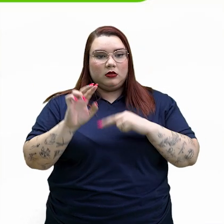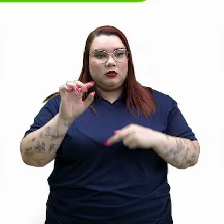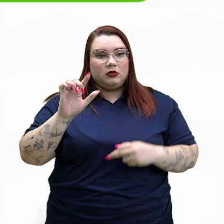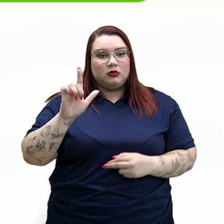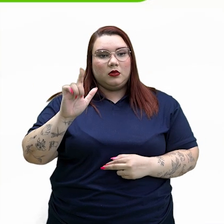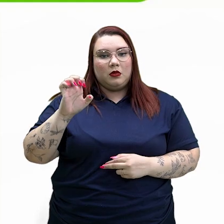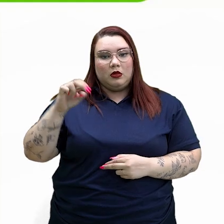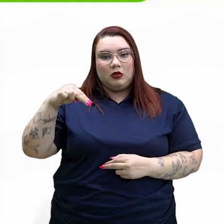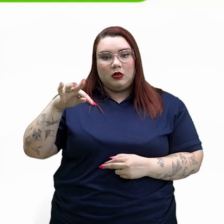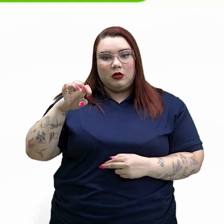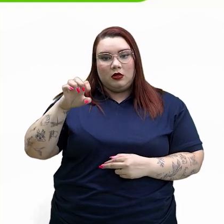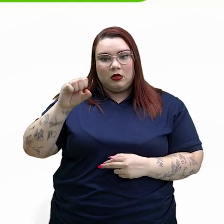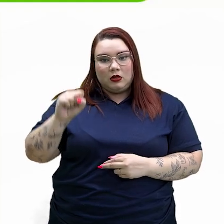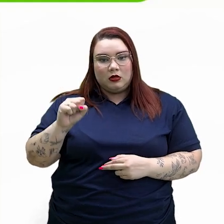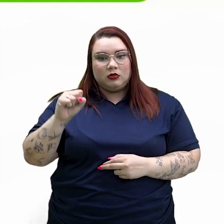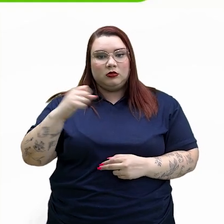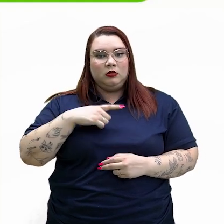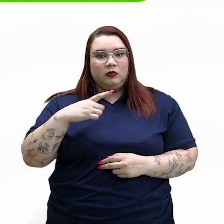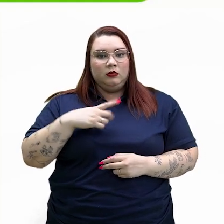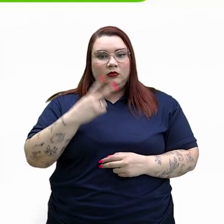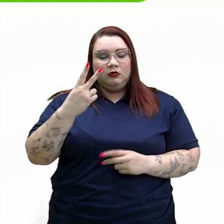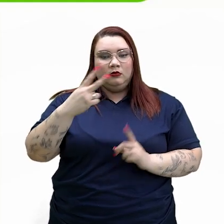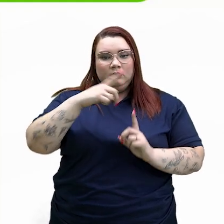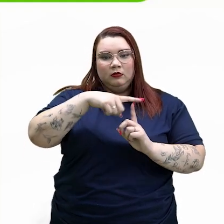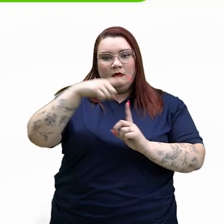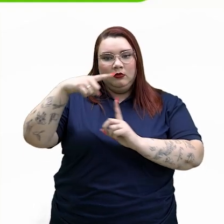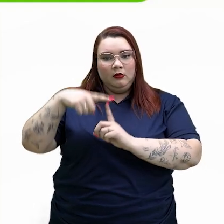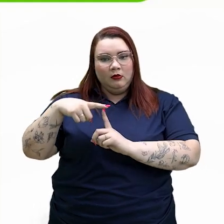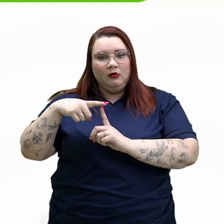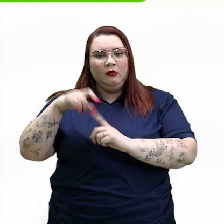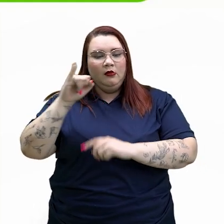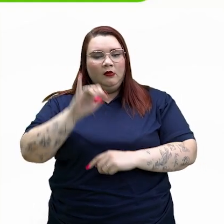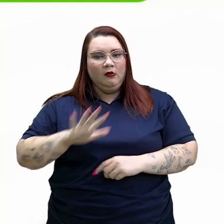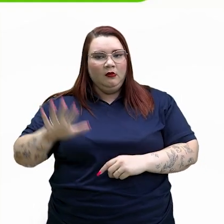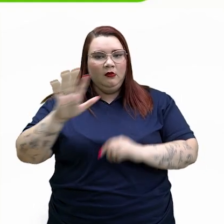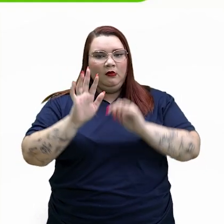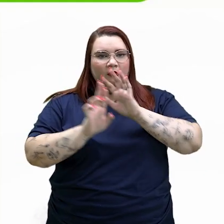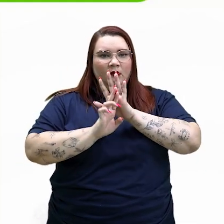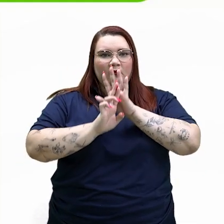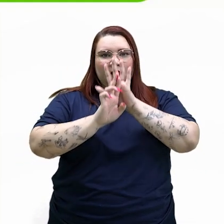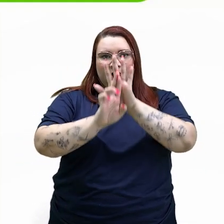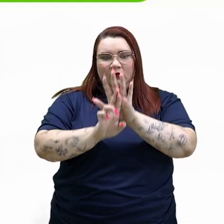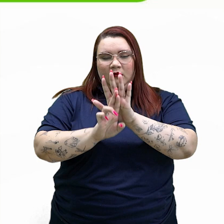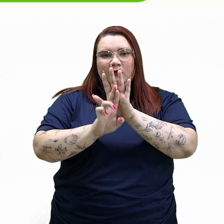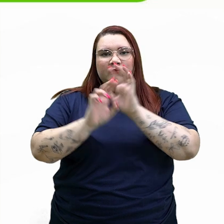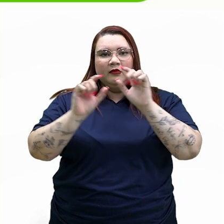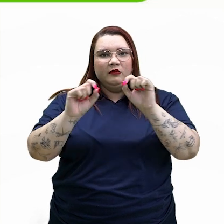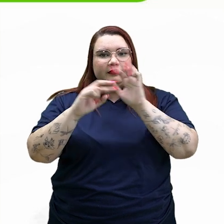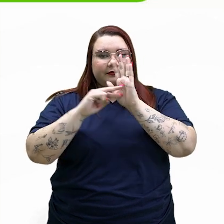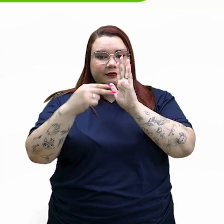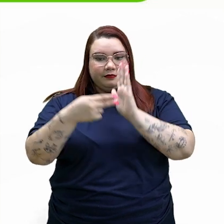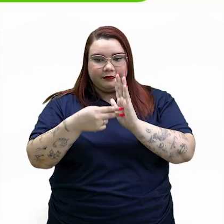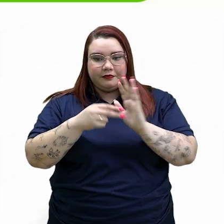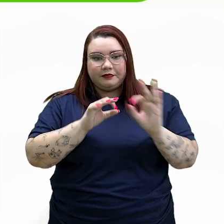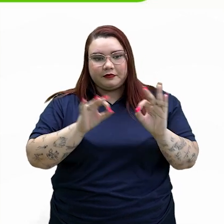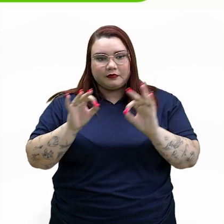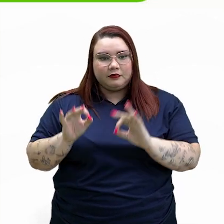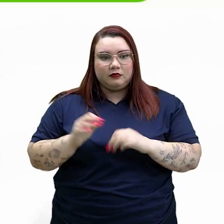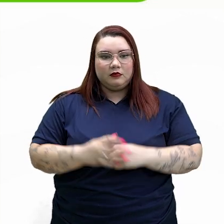Aí nós temos essa imagem que reflete muito bem o que significa essas lentes. Aí nós